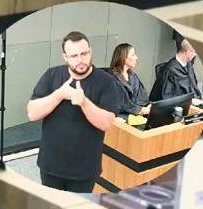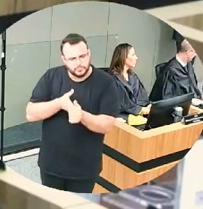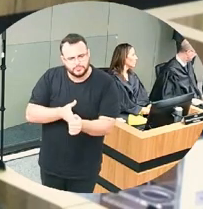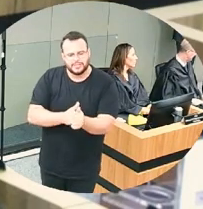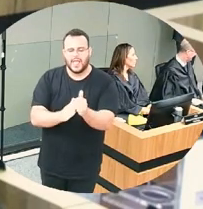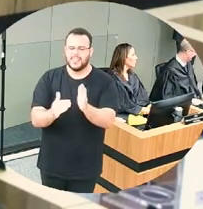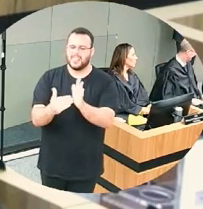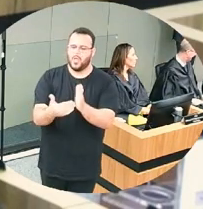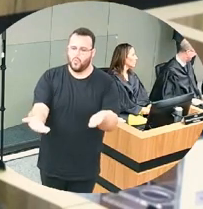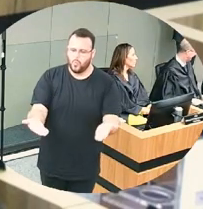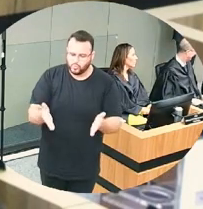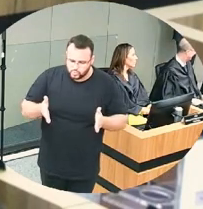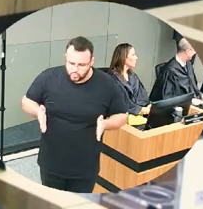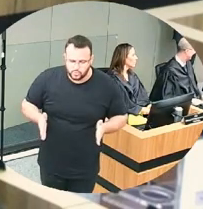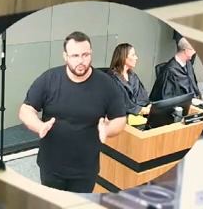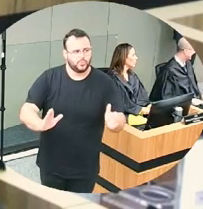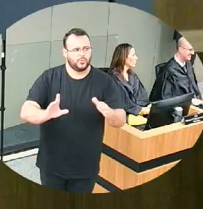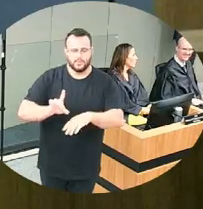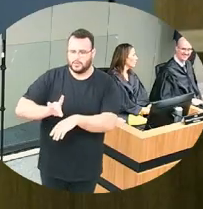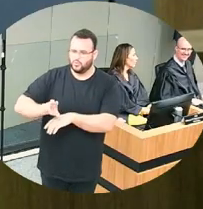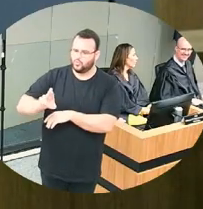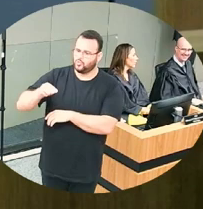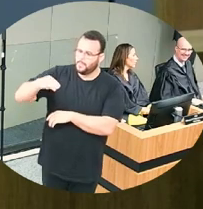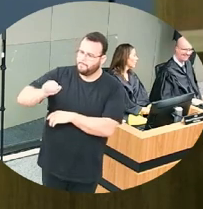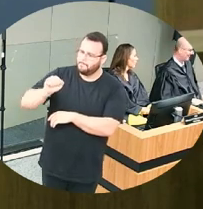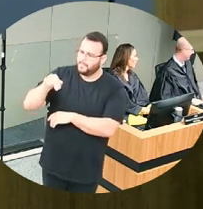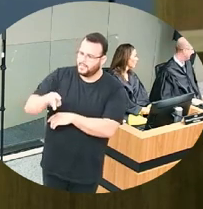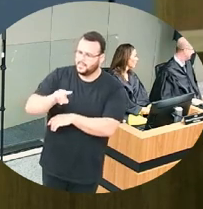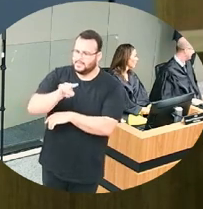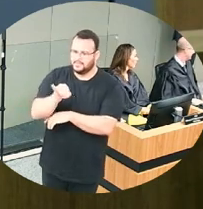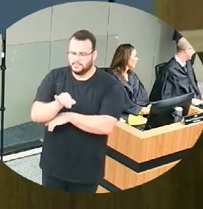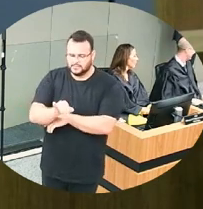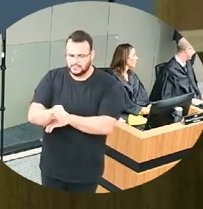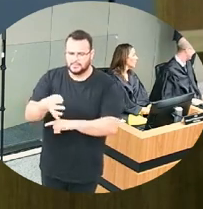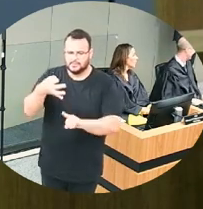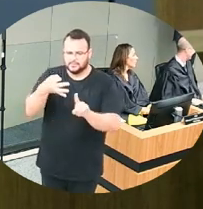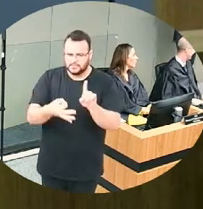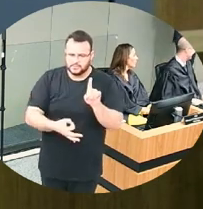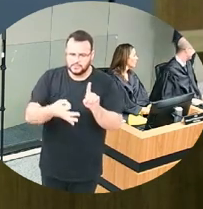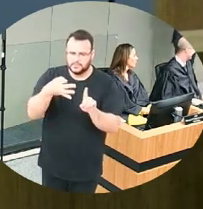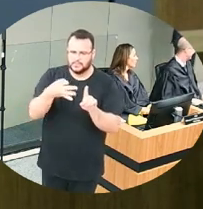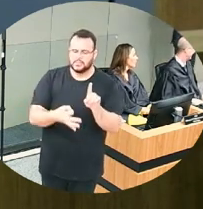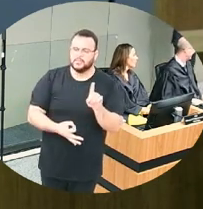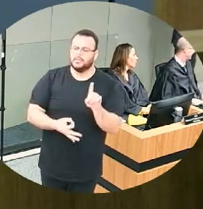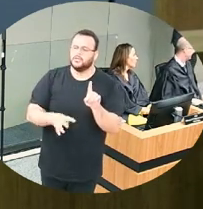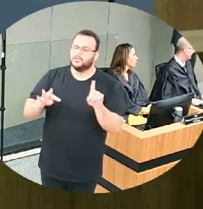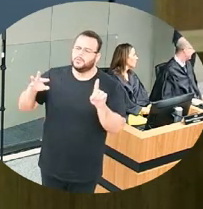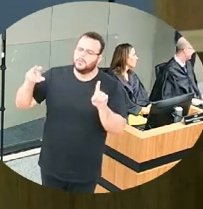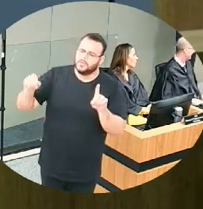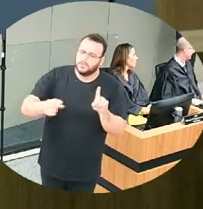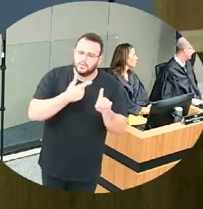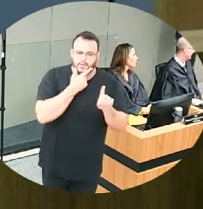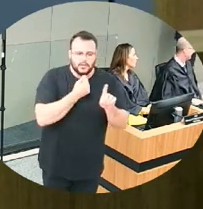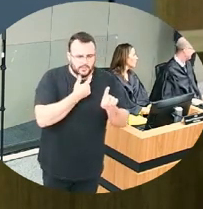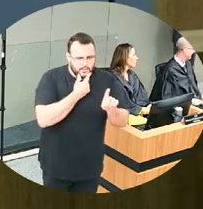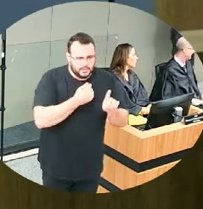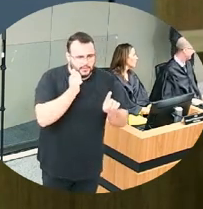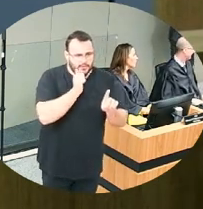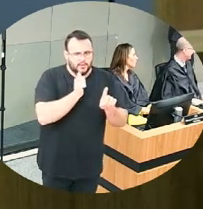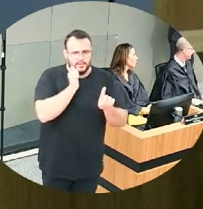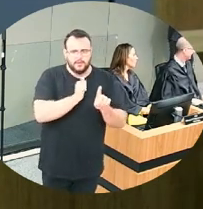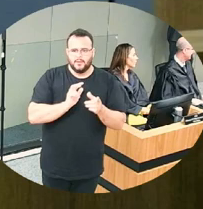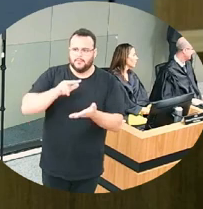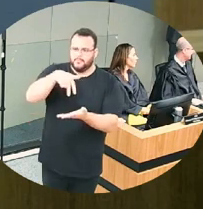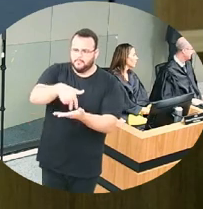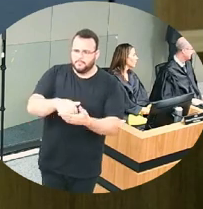até hoje Dr manzi Desembargador representando todos os senhores e todas as senhoras